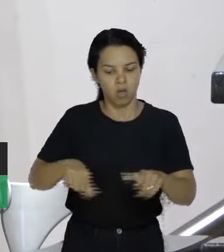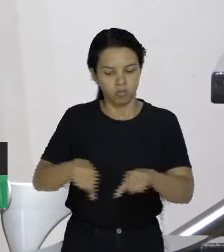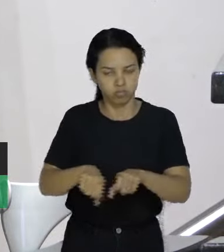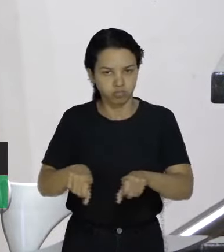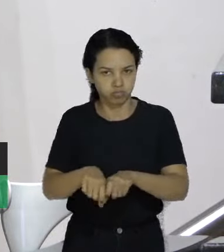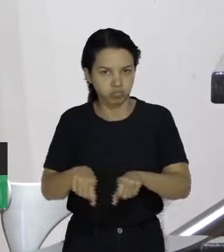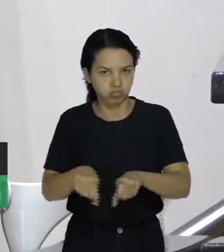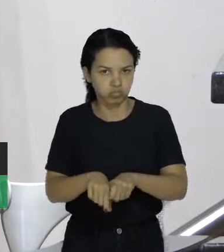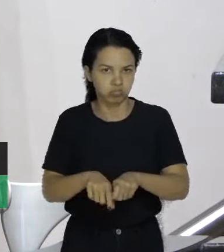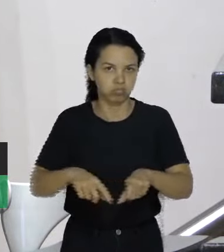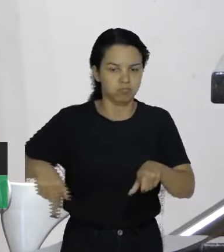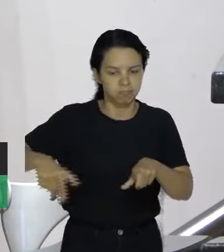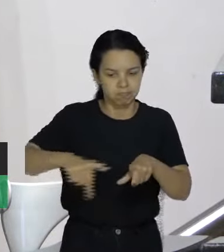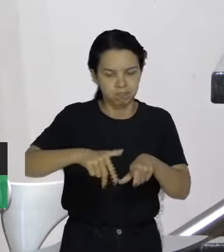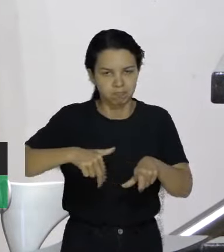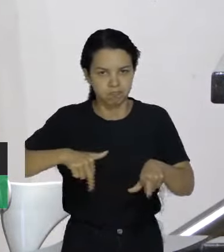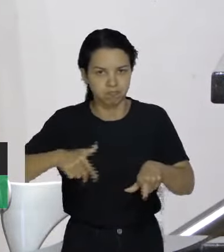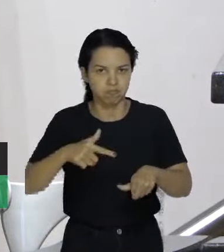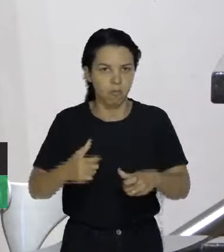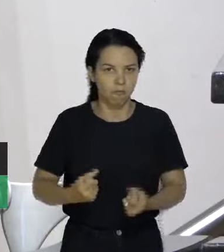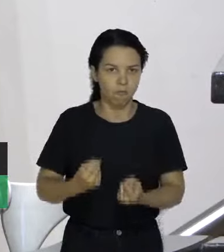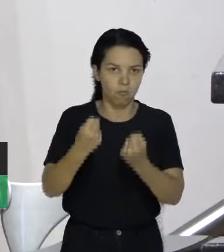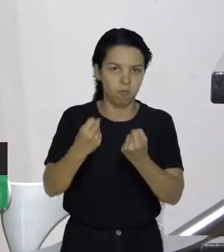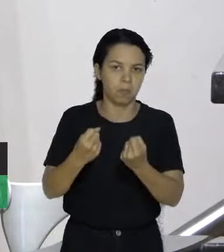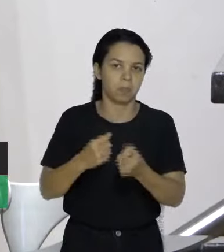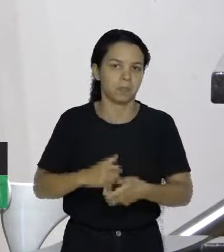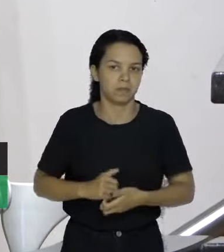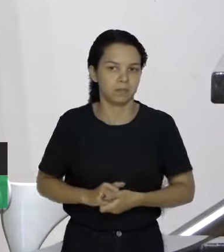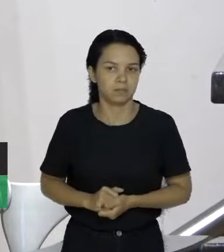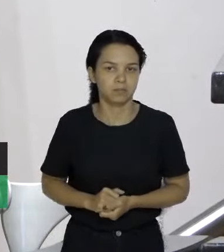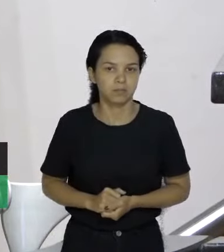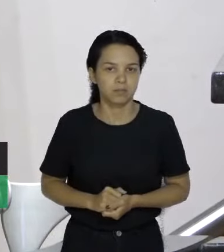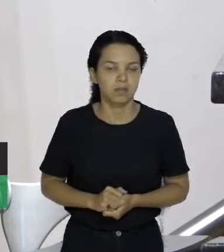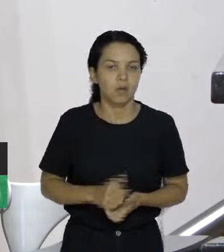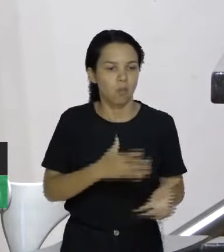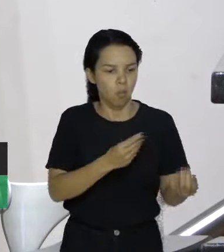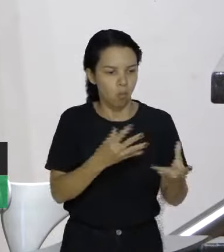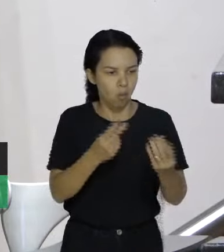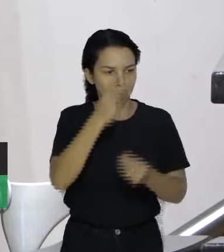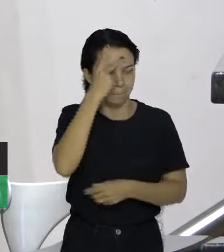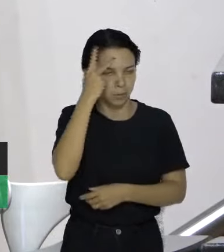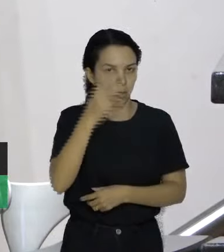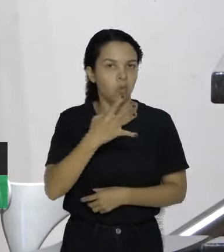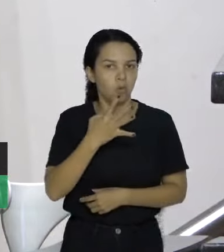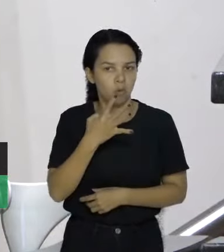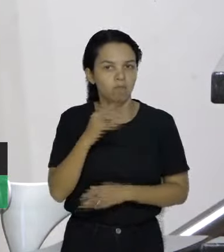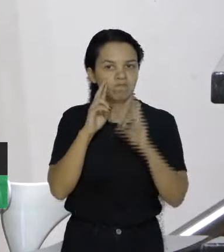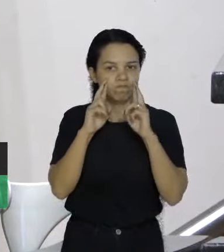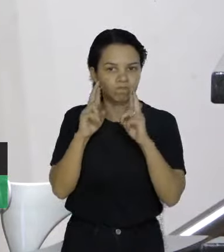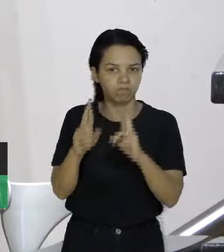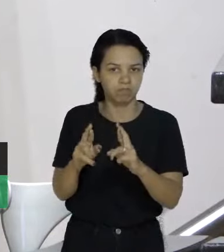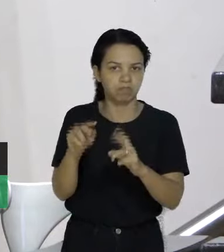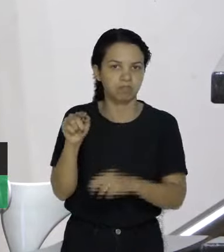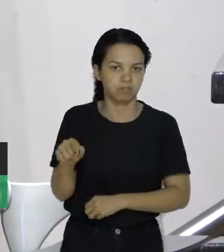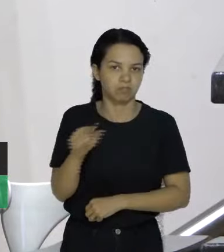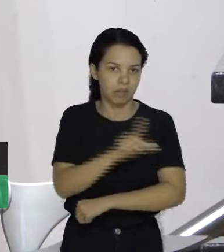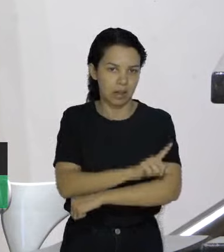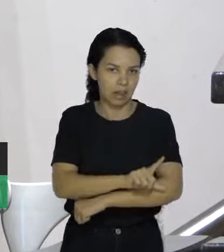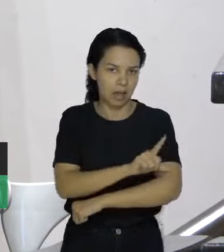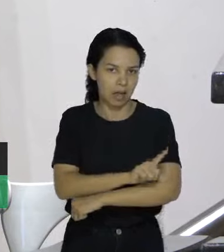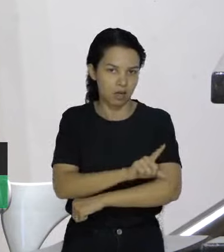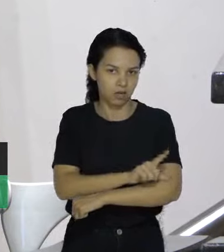uma figura querida respeitada por torcedores por Lages e por